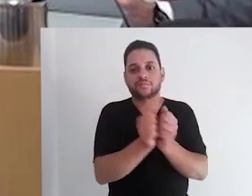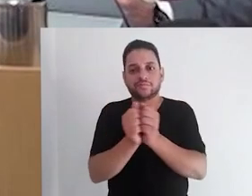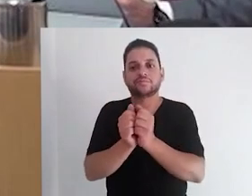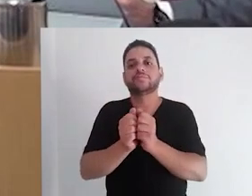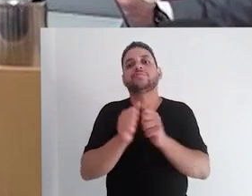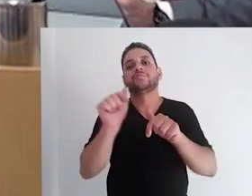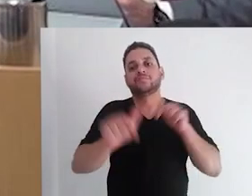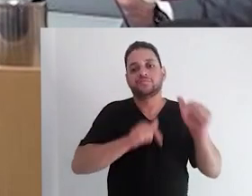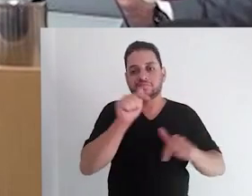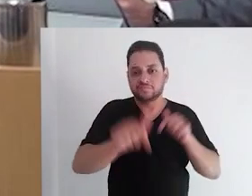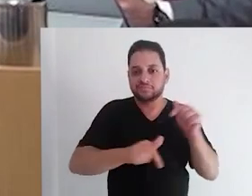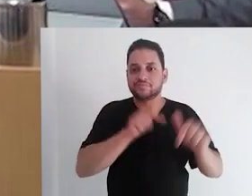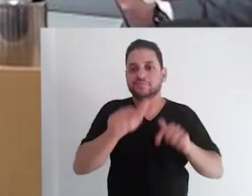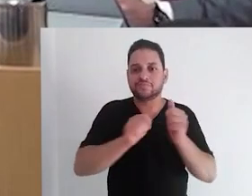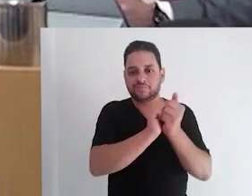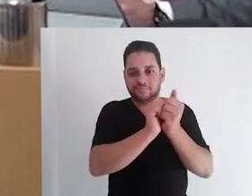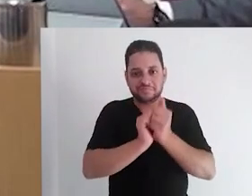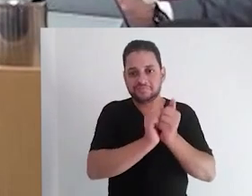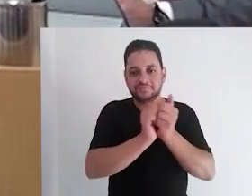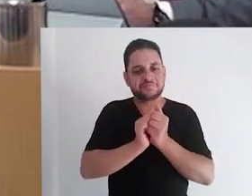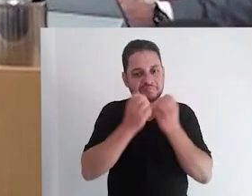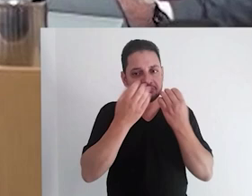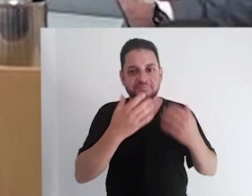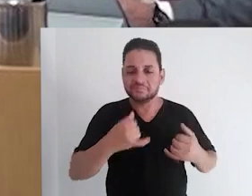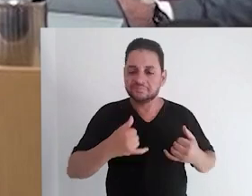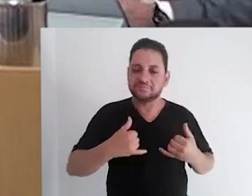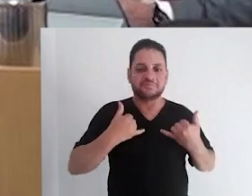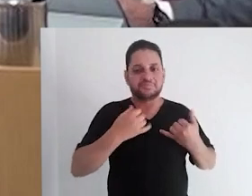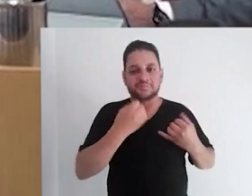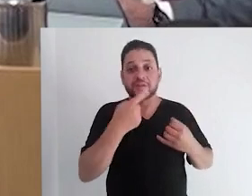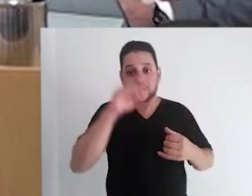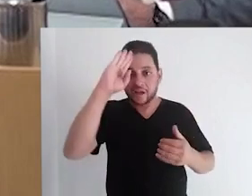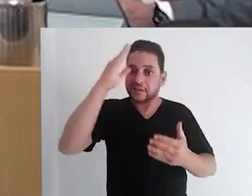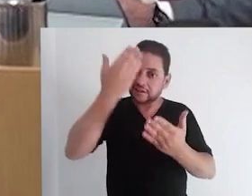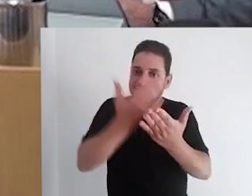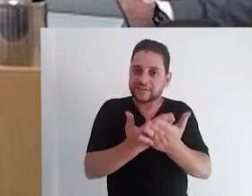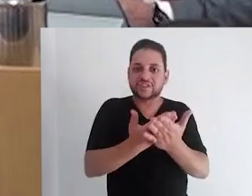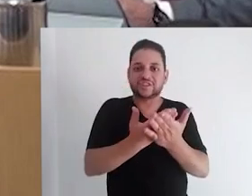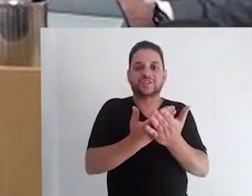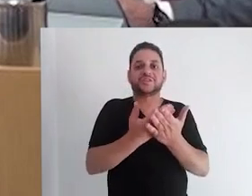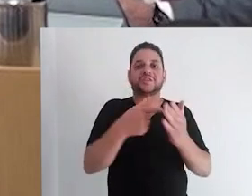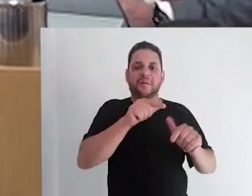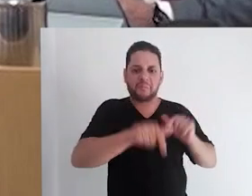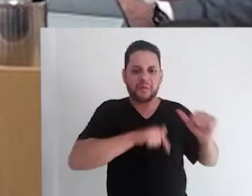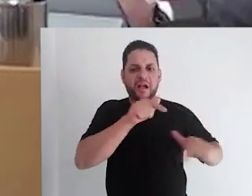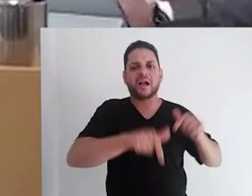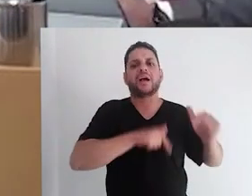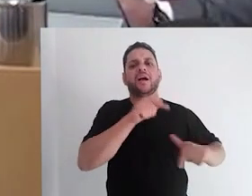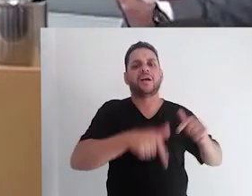juntos, porque são pessoas que a gente acredita no ideal, no seu trabalho, na sua